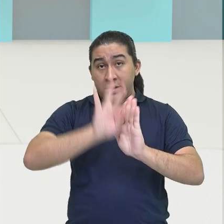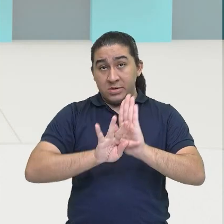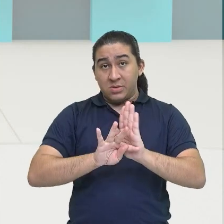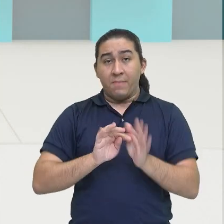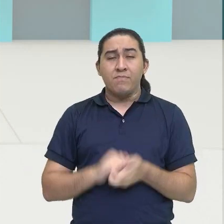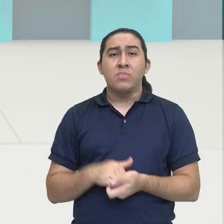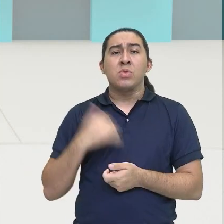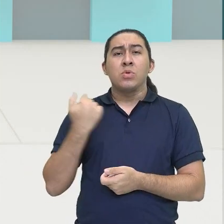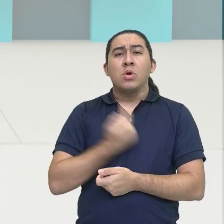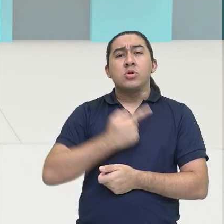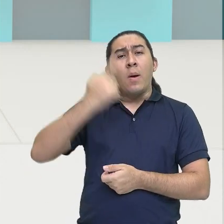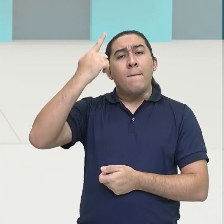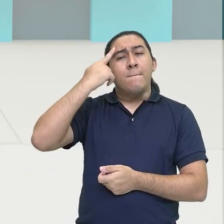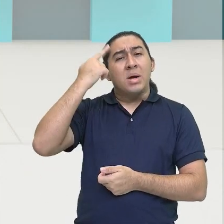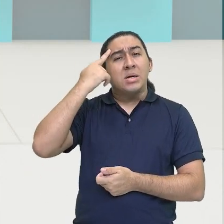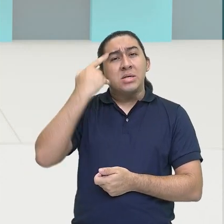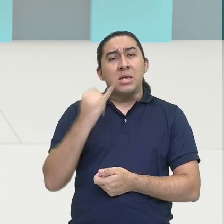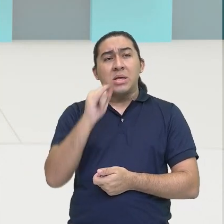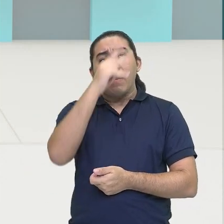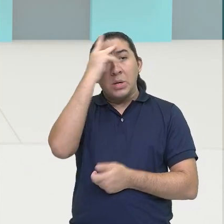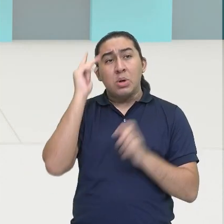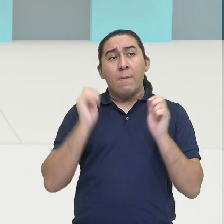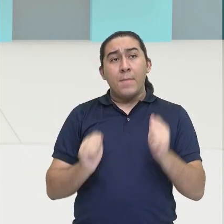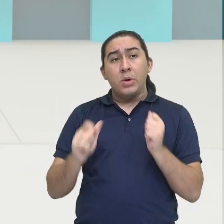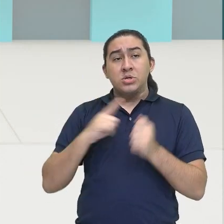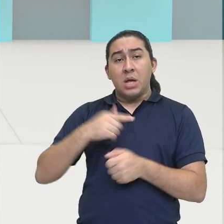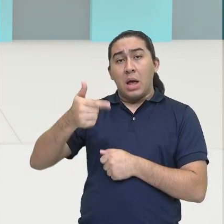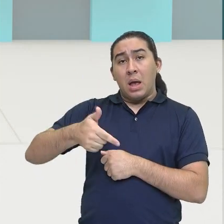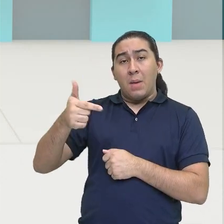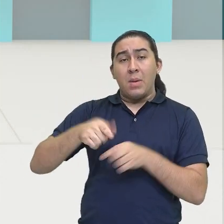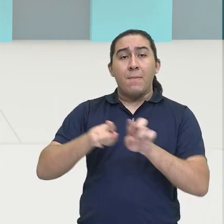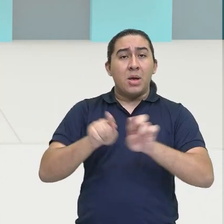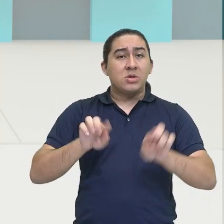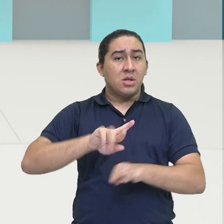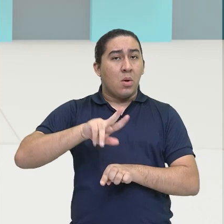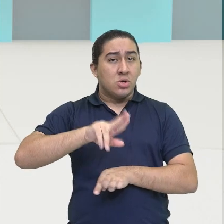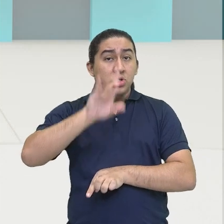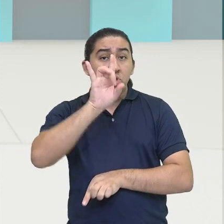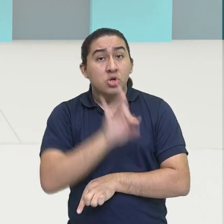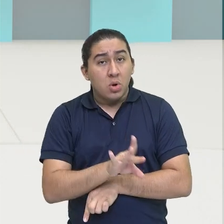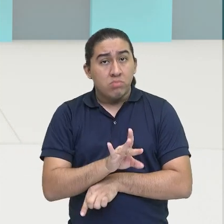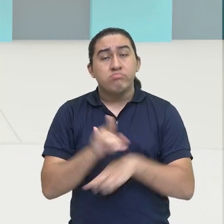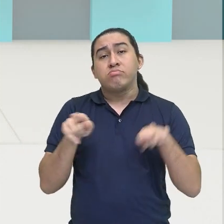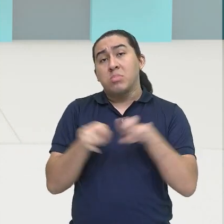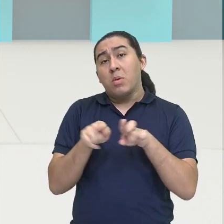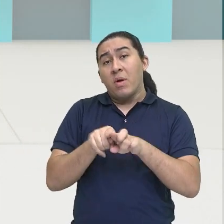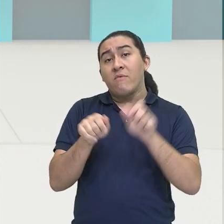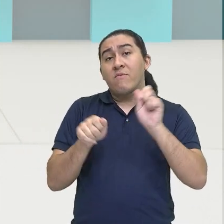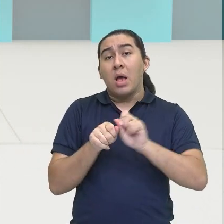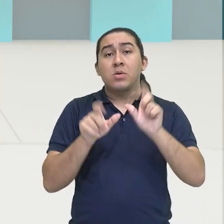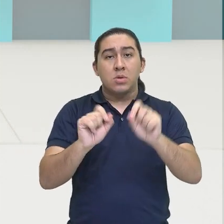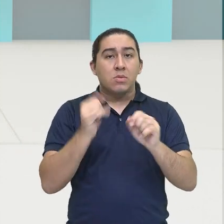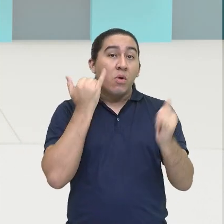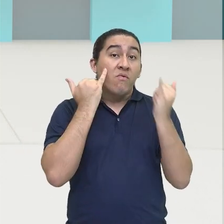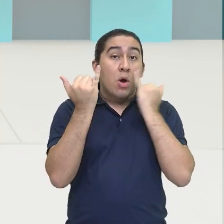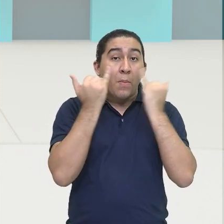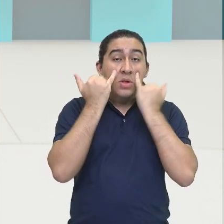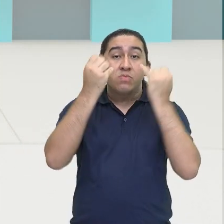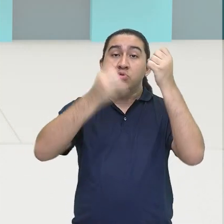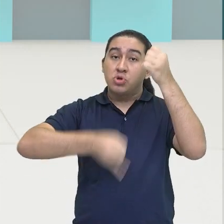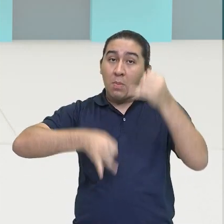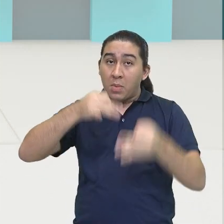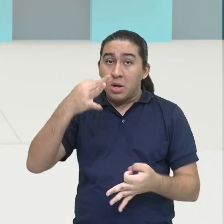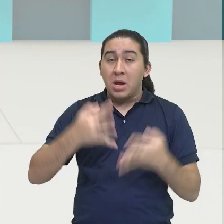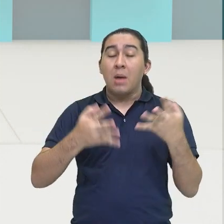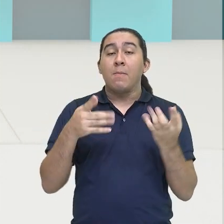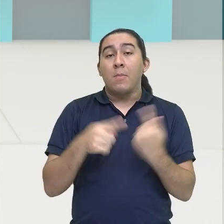sobre a questão do porte de armas, mas não só isso. Eu estou trazendo informações, eu estou explicando para